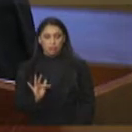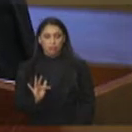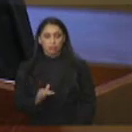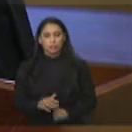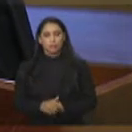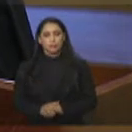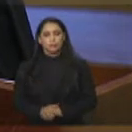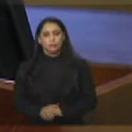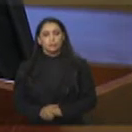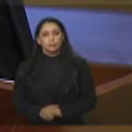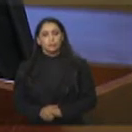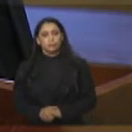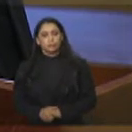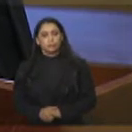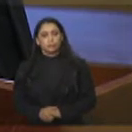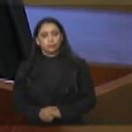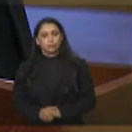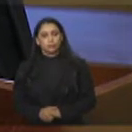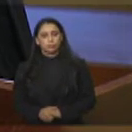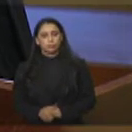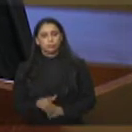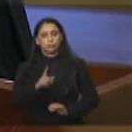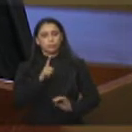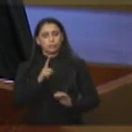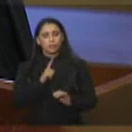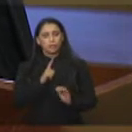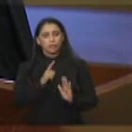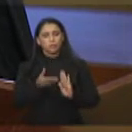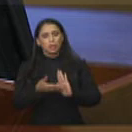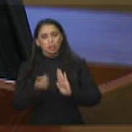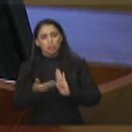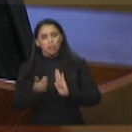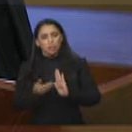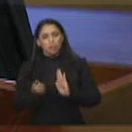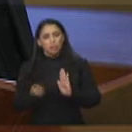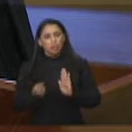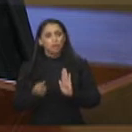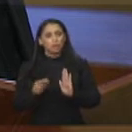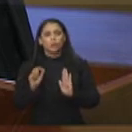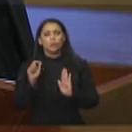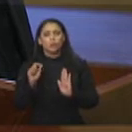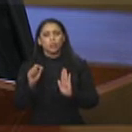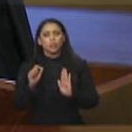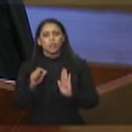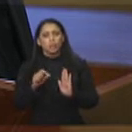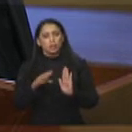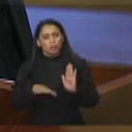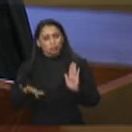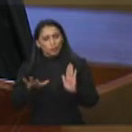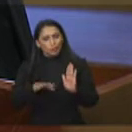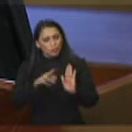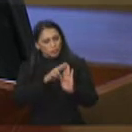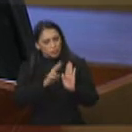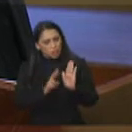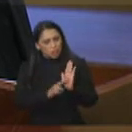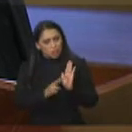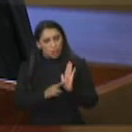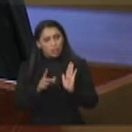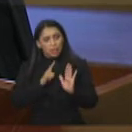Afasto ainda a alegação de ausência de impugnação adequada de todo o complexo normativo em que a medida administrativa está